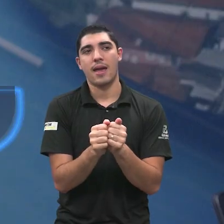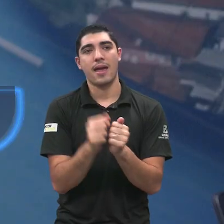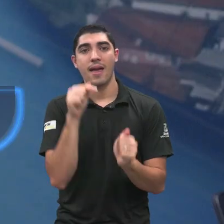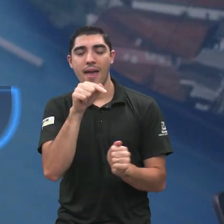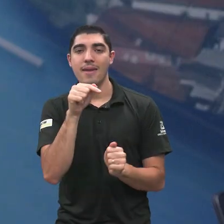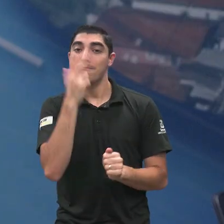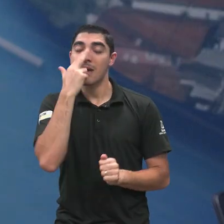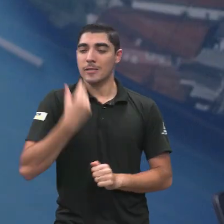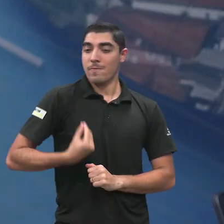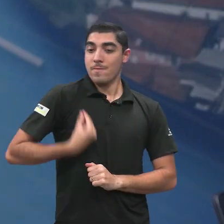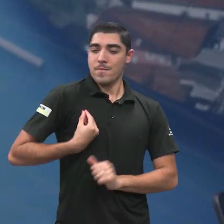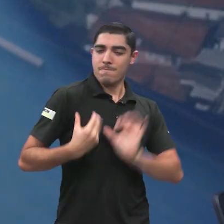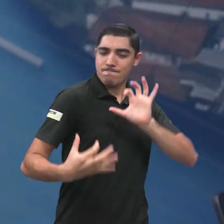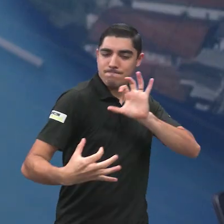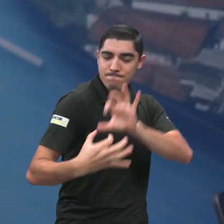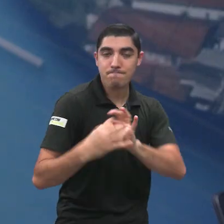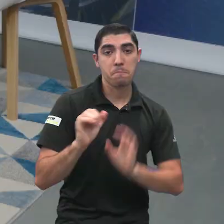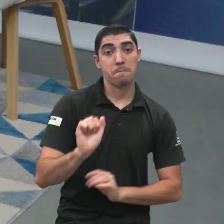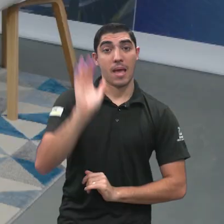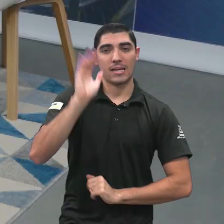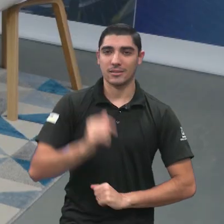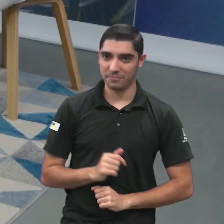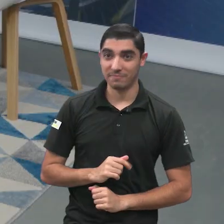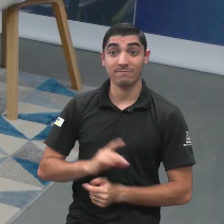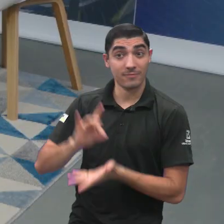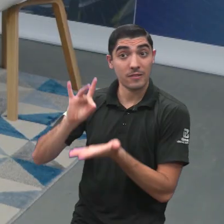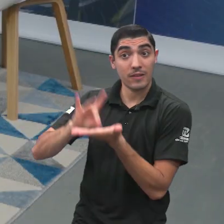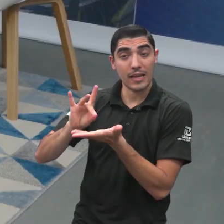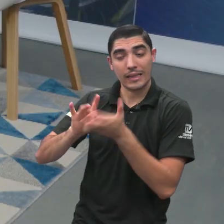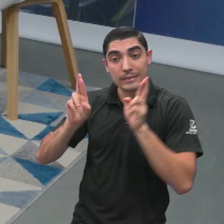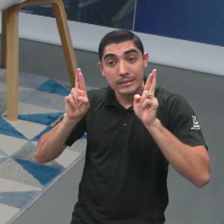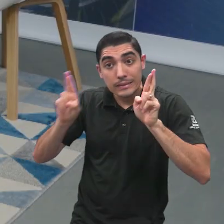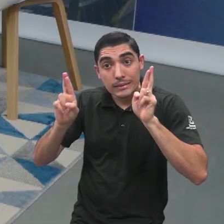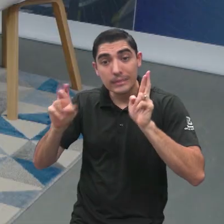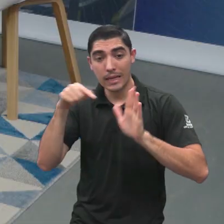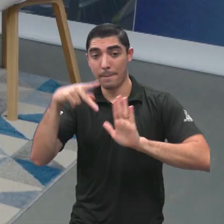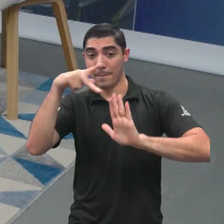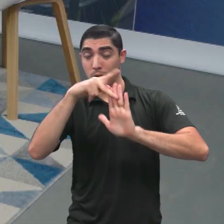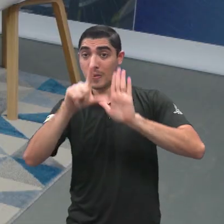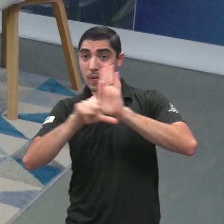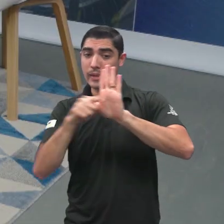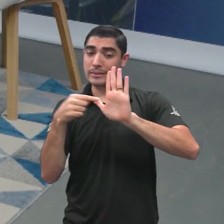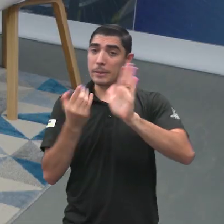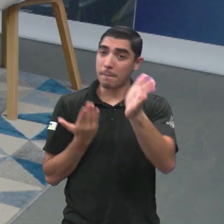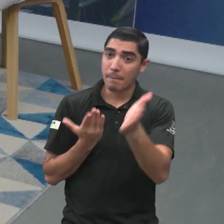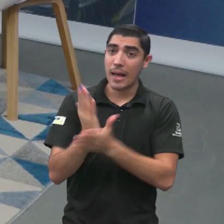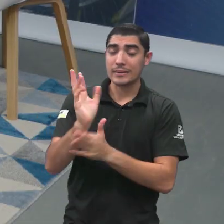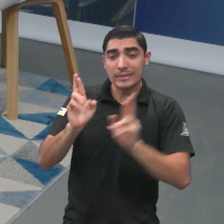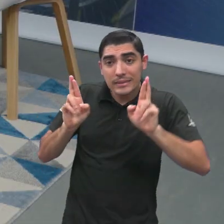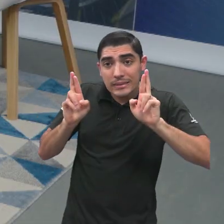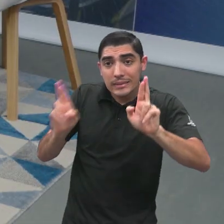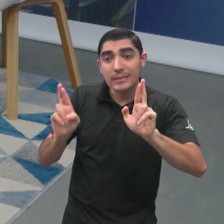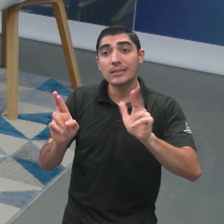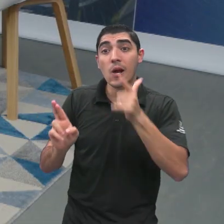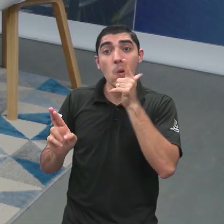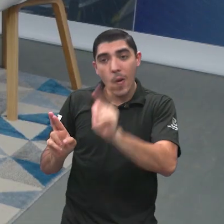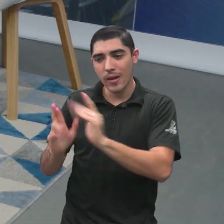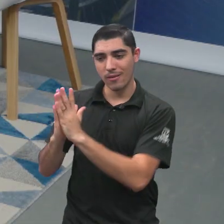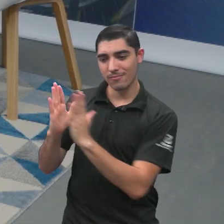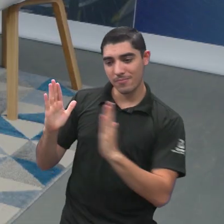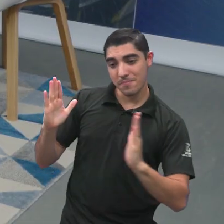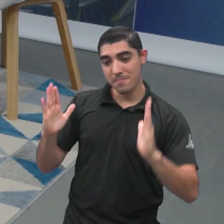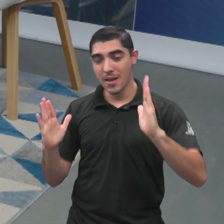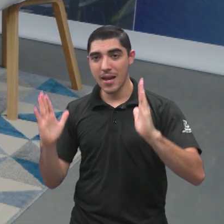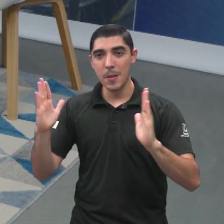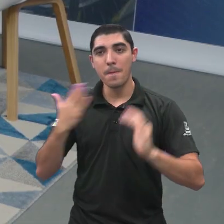mais presente com aquele filho. Com certeza, né? Vamos torcer para que isso realmente se torne realidade, um pouco mais de